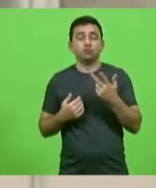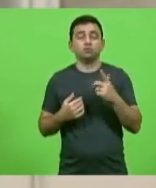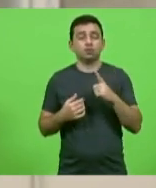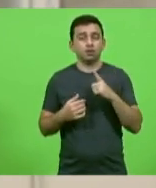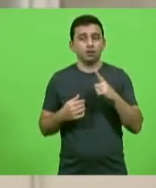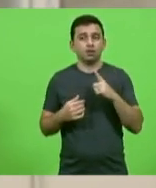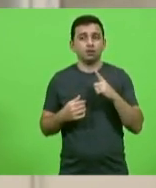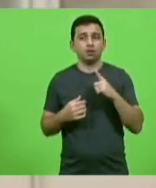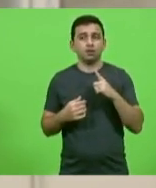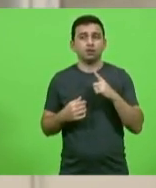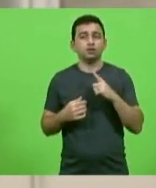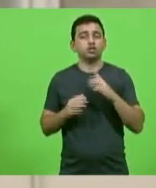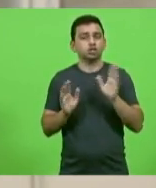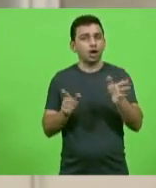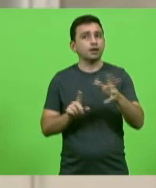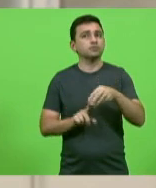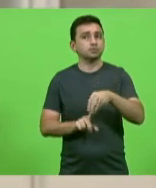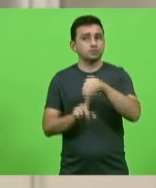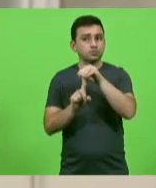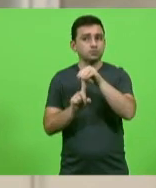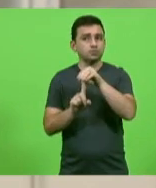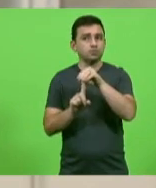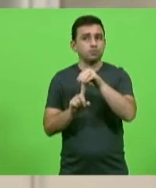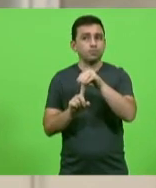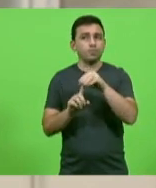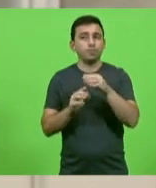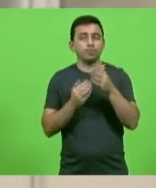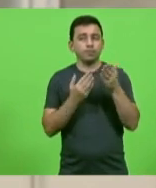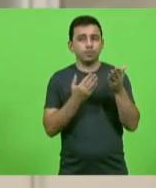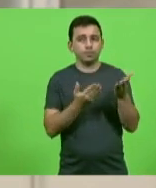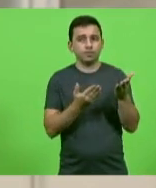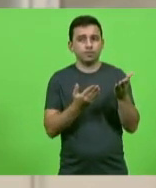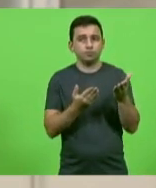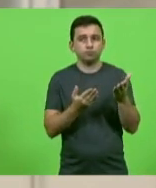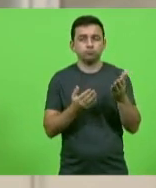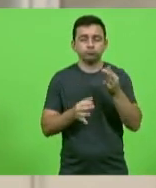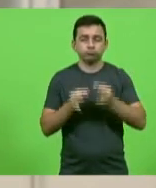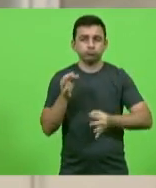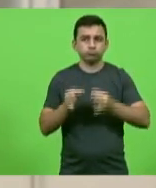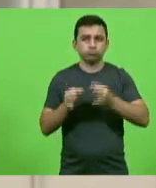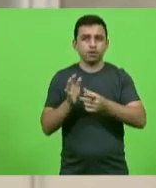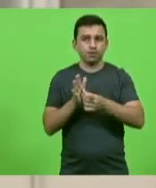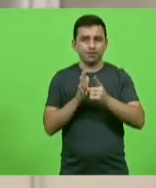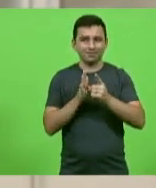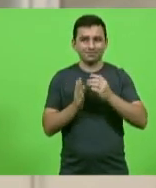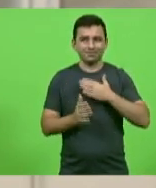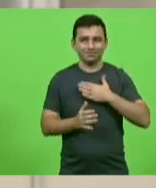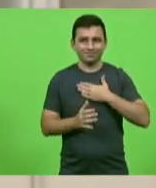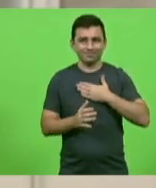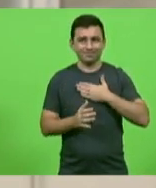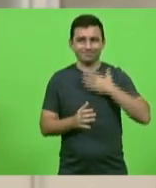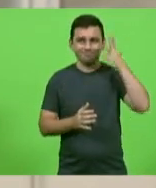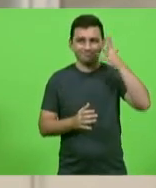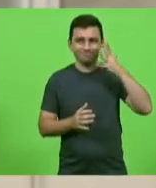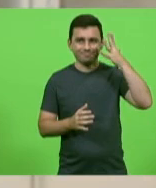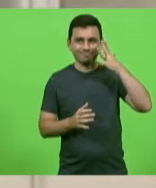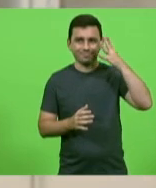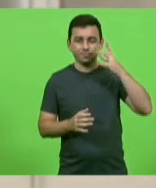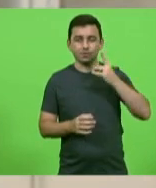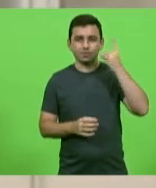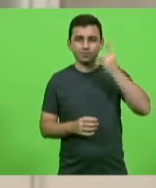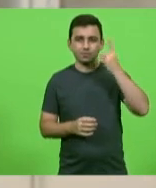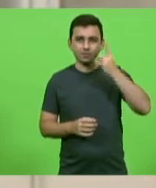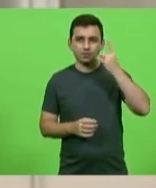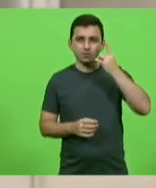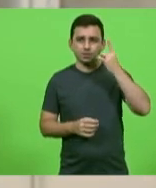parênteses como bem destacou o eminente julgador pimentense Pimenta se deu